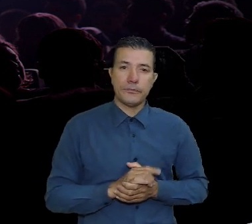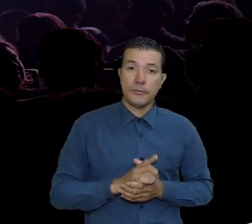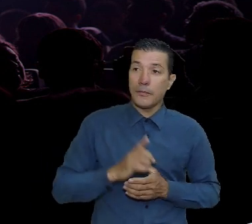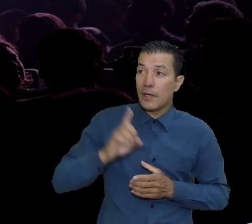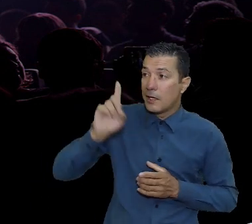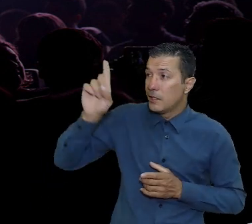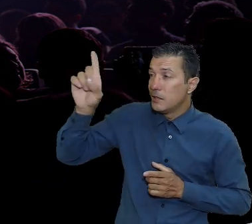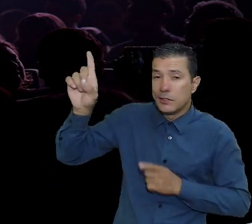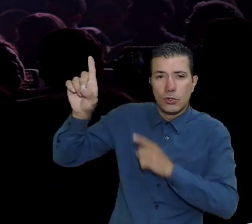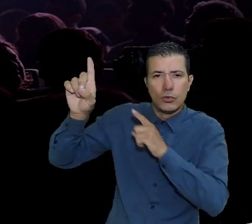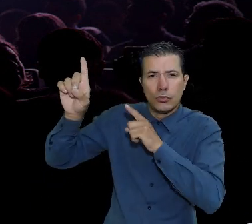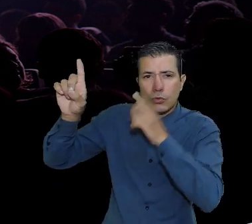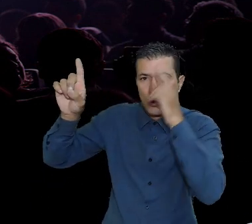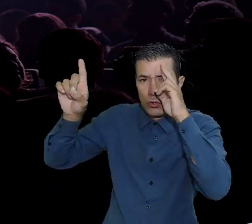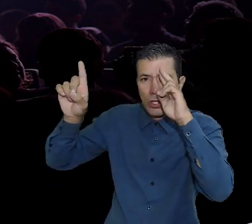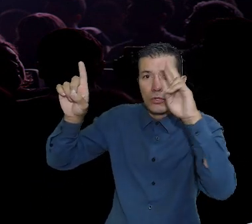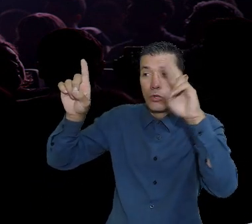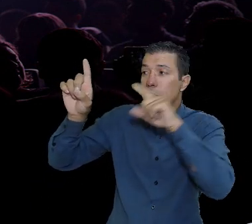Eu sou o